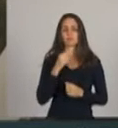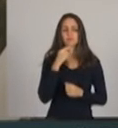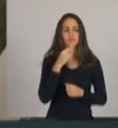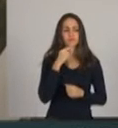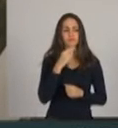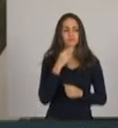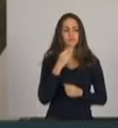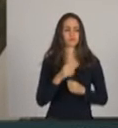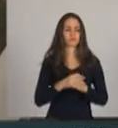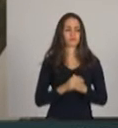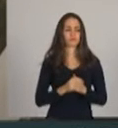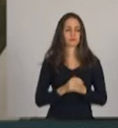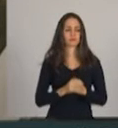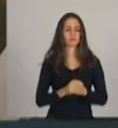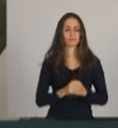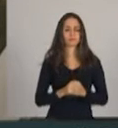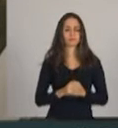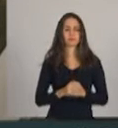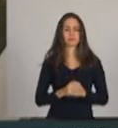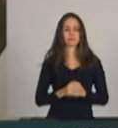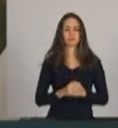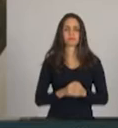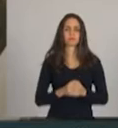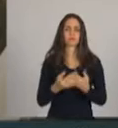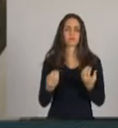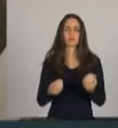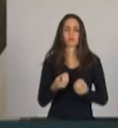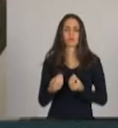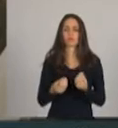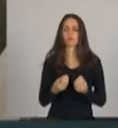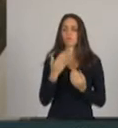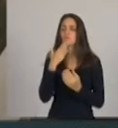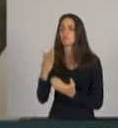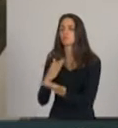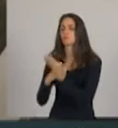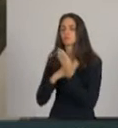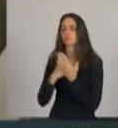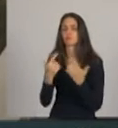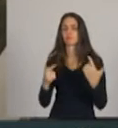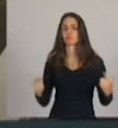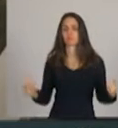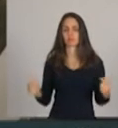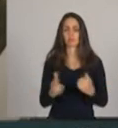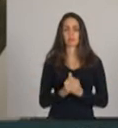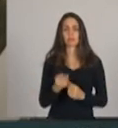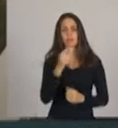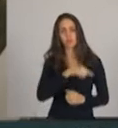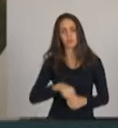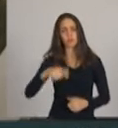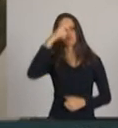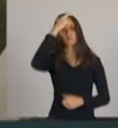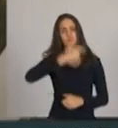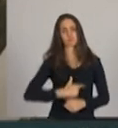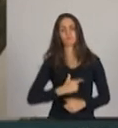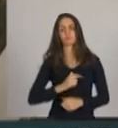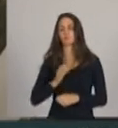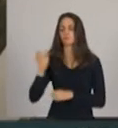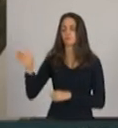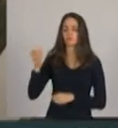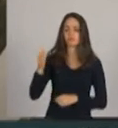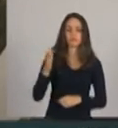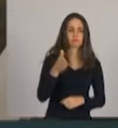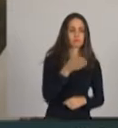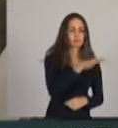tem muito a quem se reportar. Mas nós que estamos em todos os